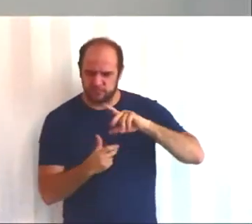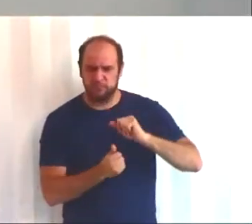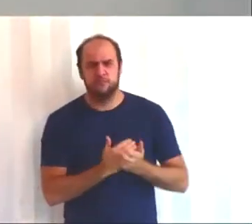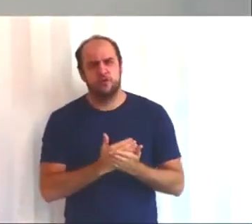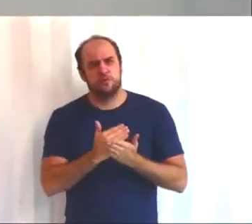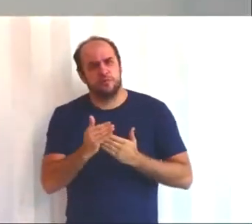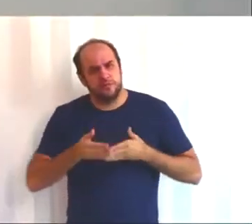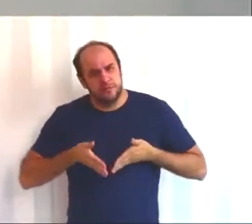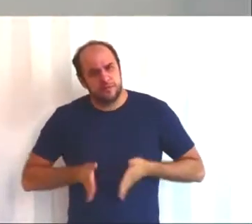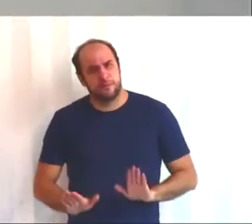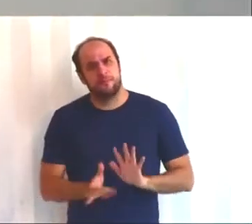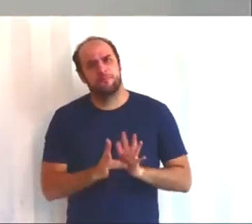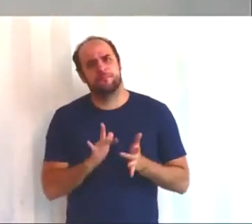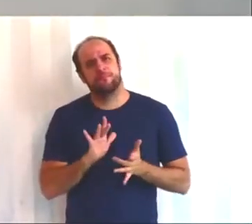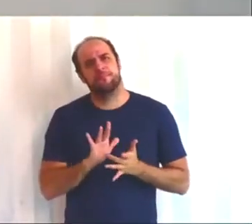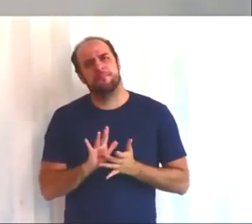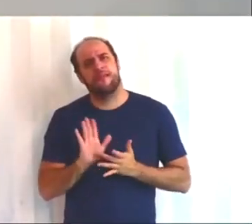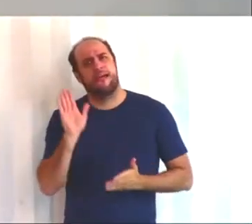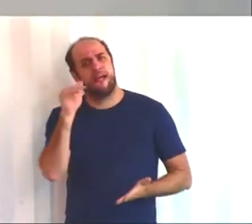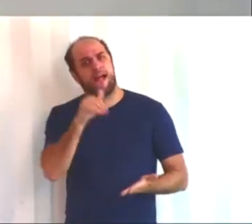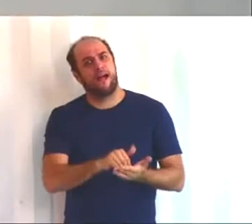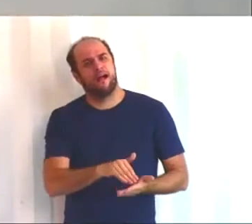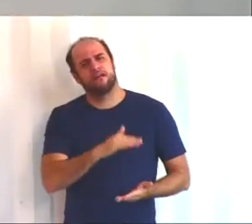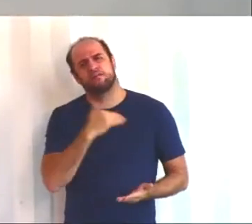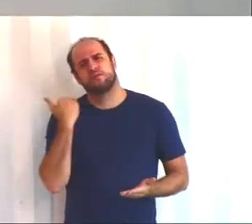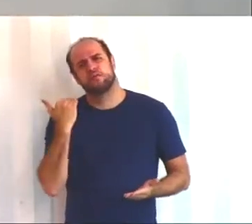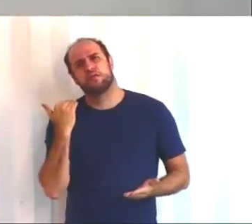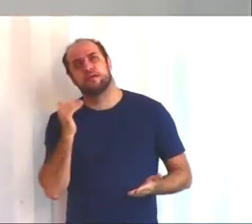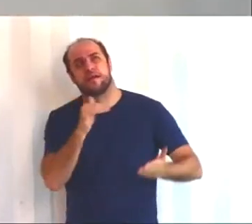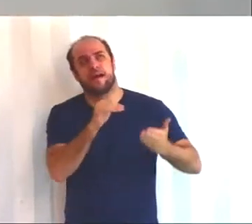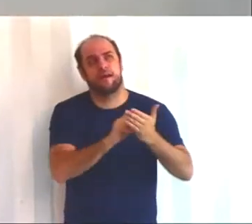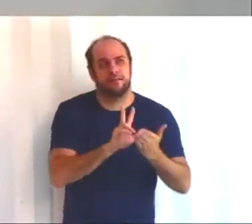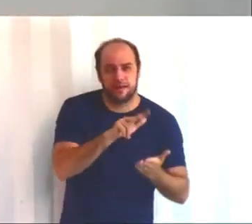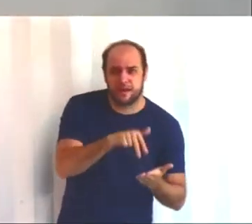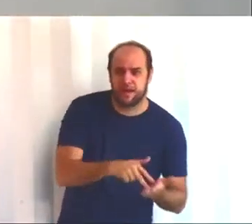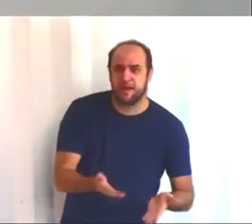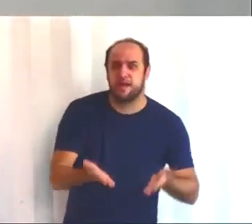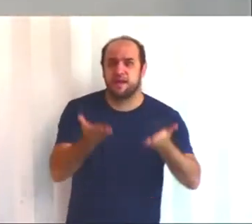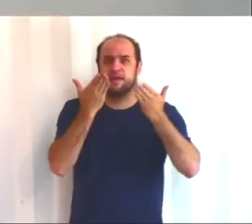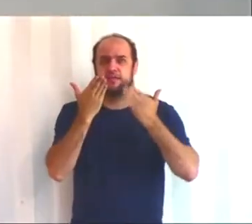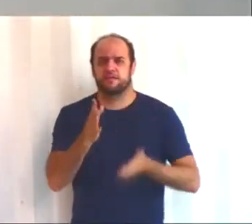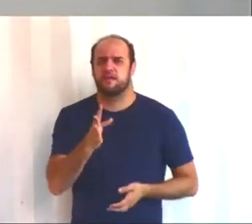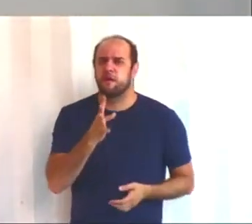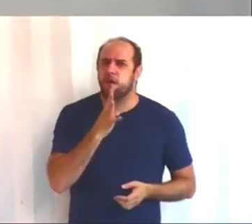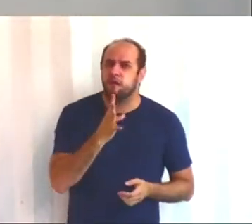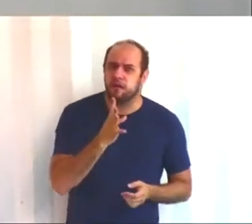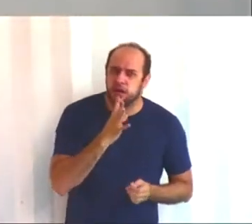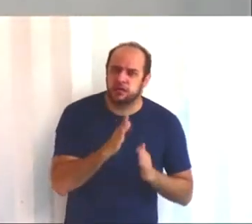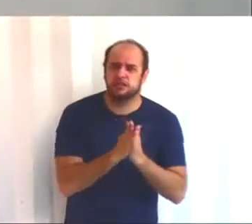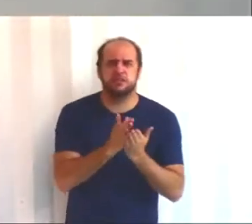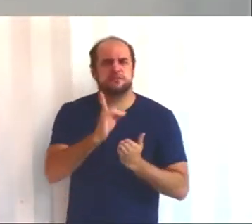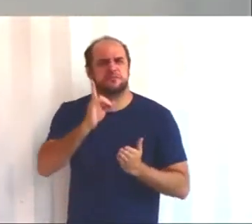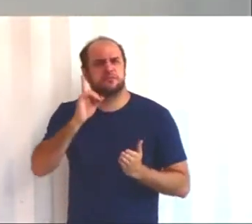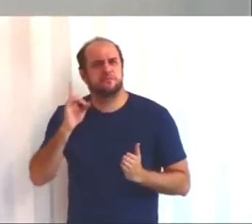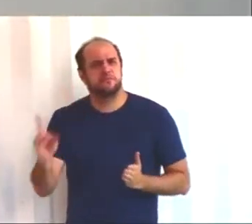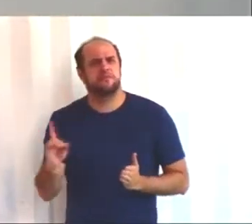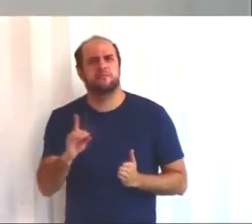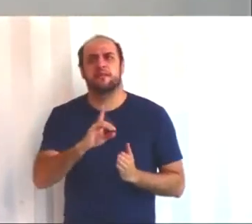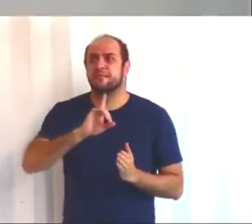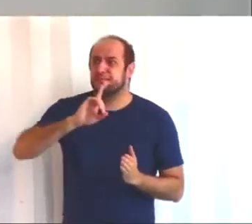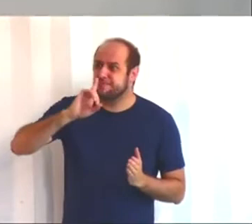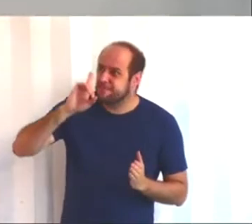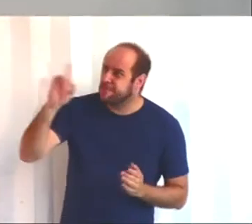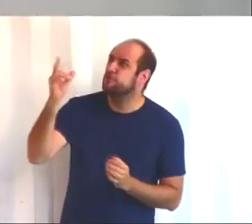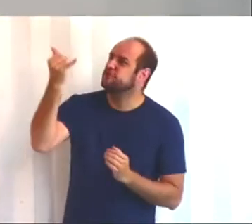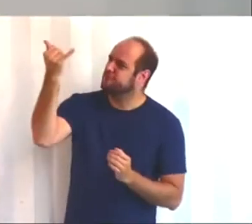seu nascimento, a sua morte, a sua ressurreição e ascensão, quando reconhecemos a sua palavra como palavra de